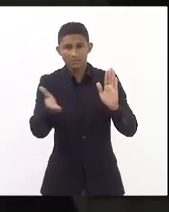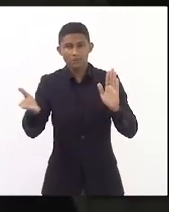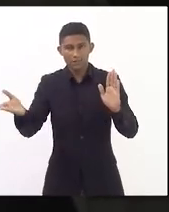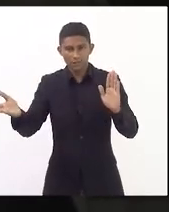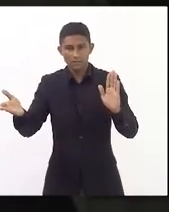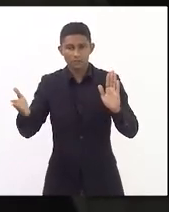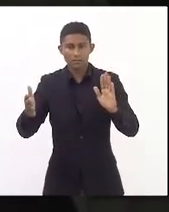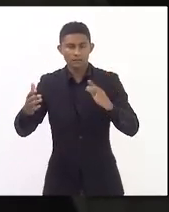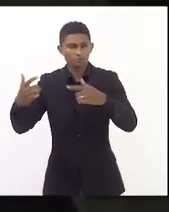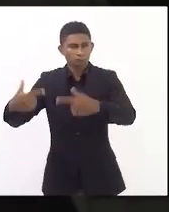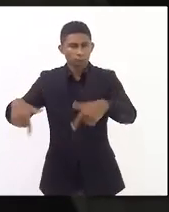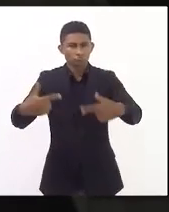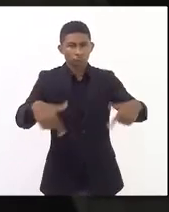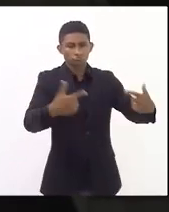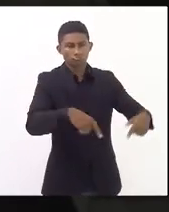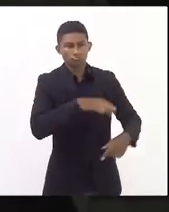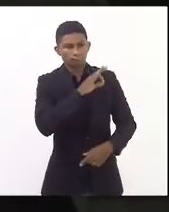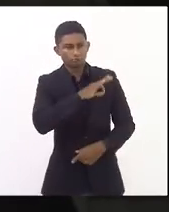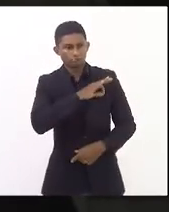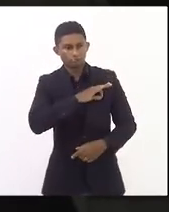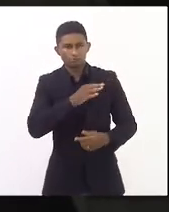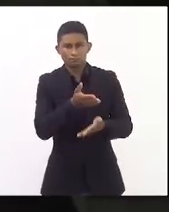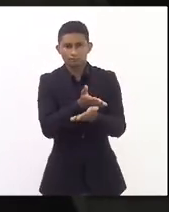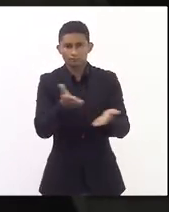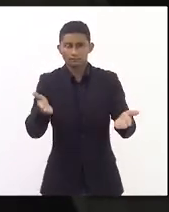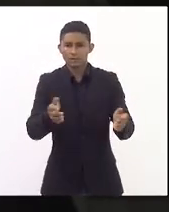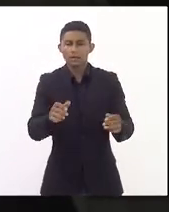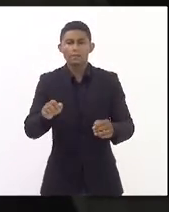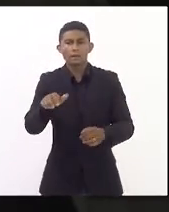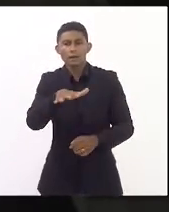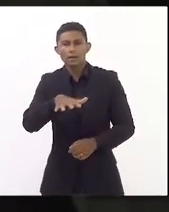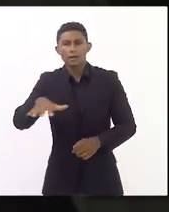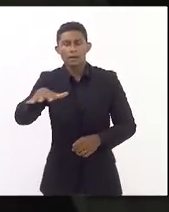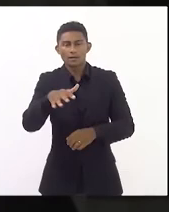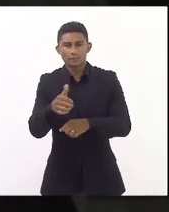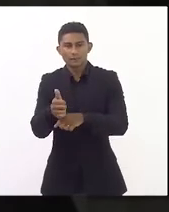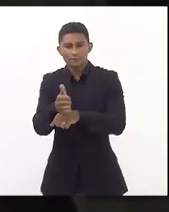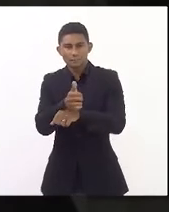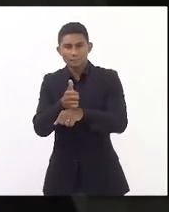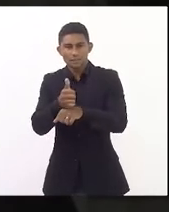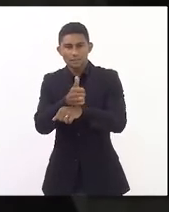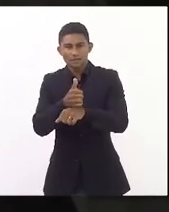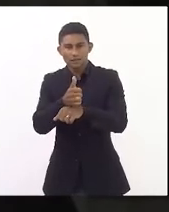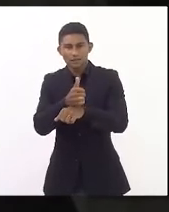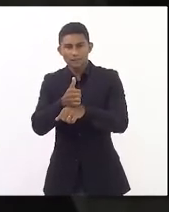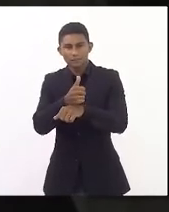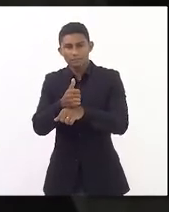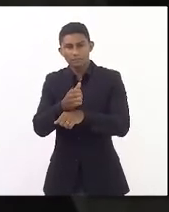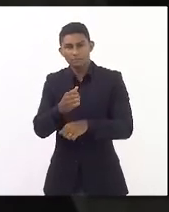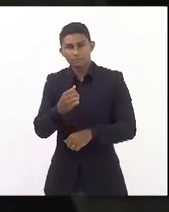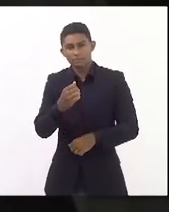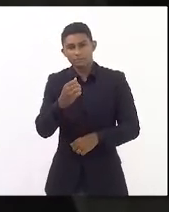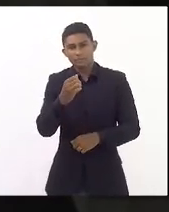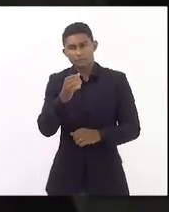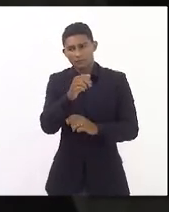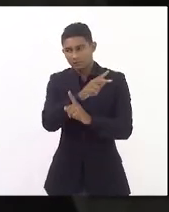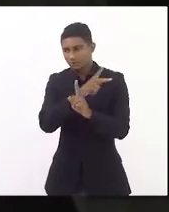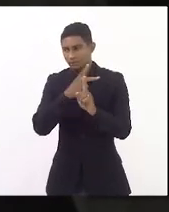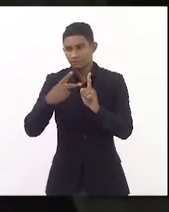e salários dos especialistas em previdência social, que vinham